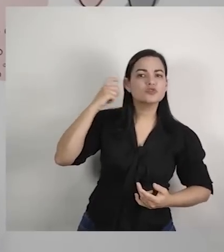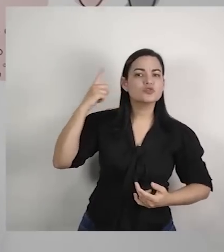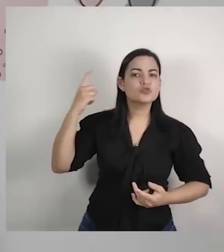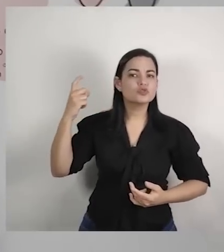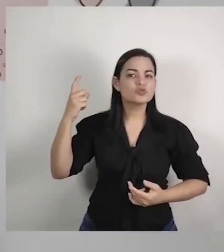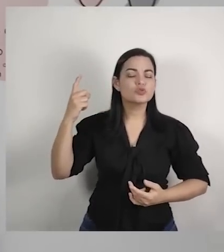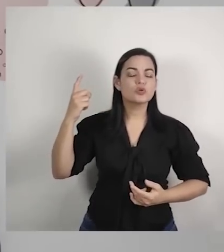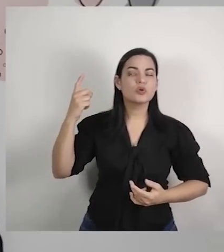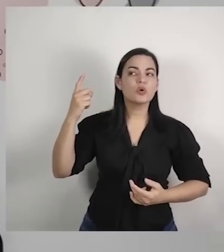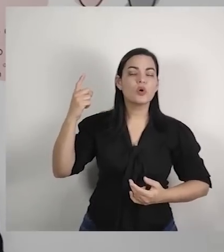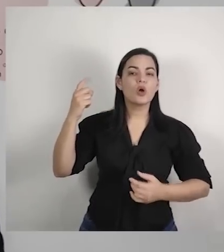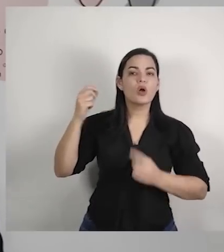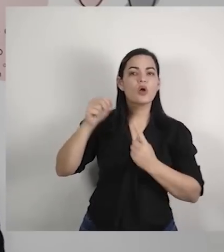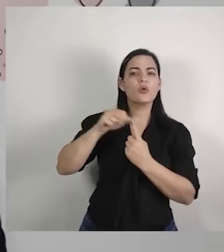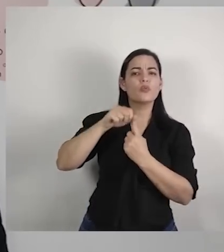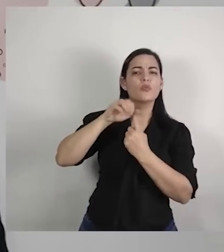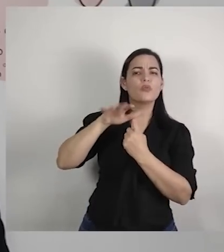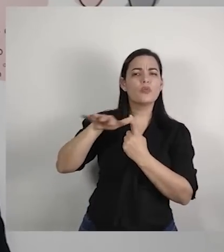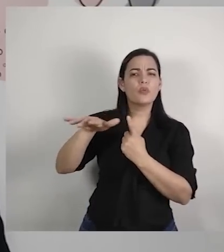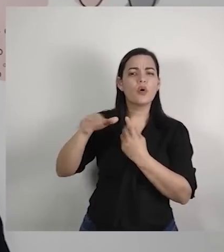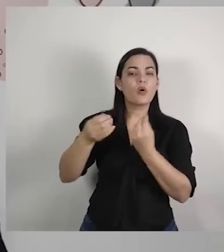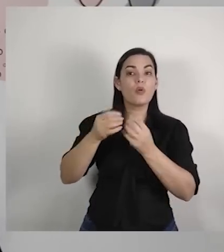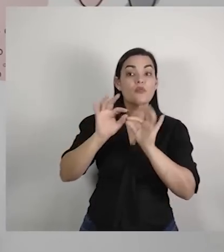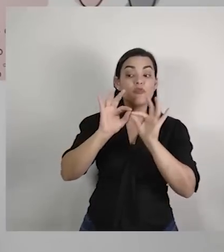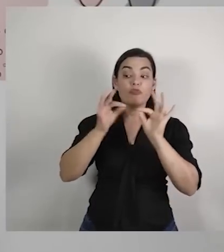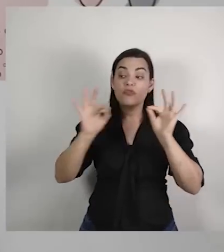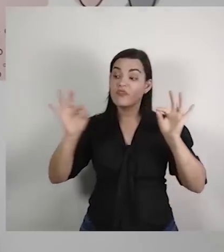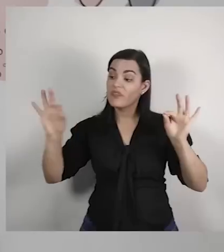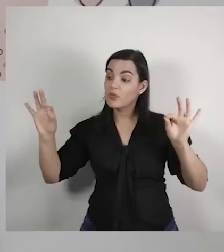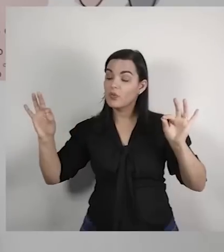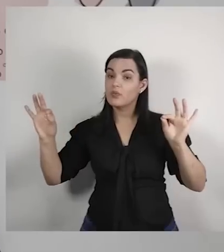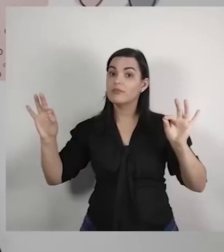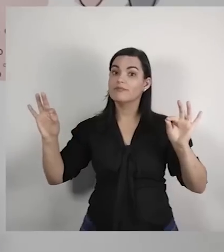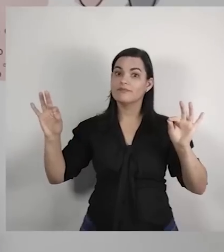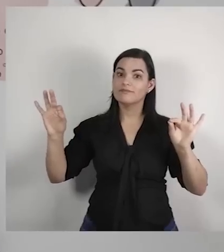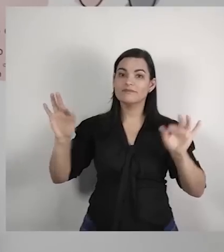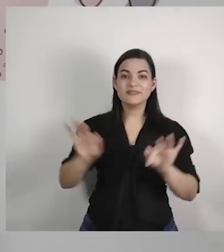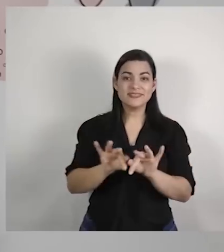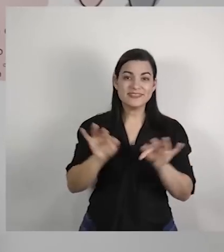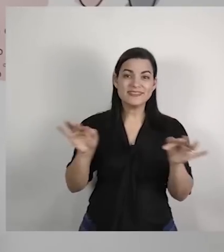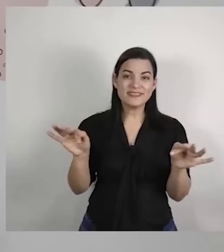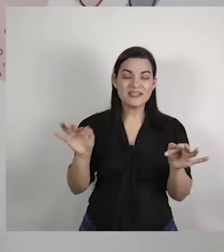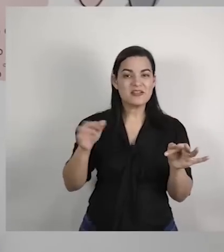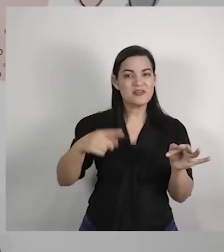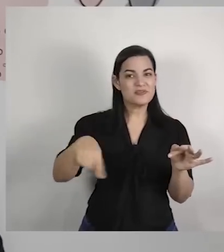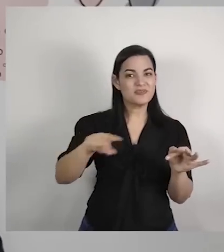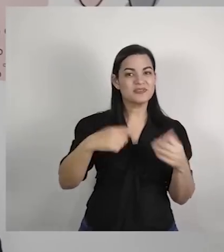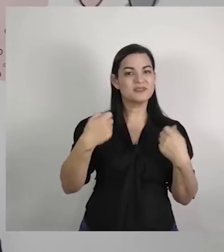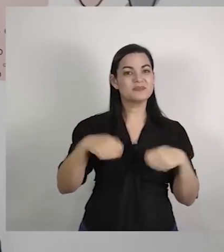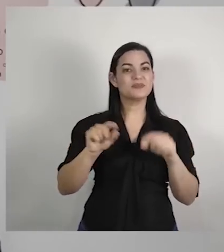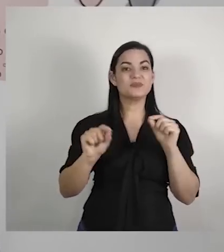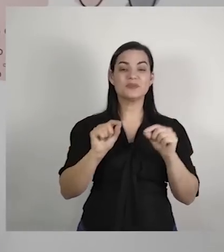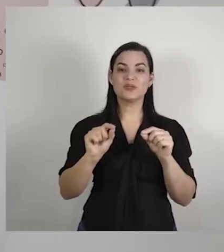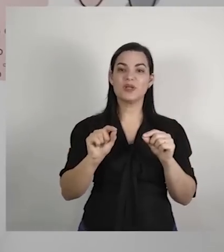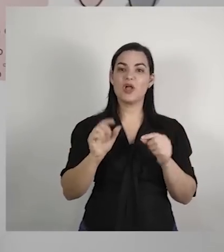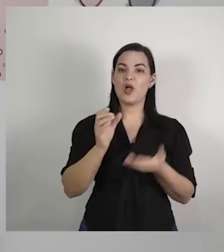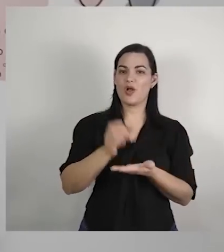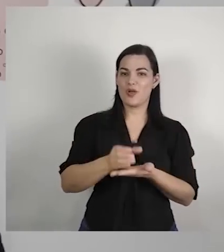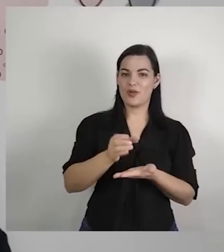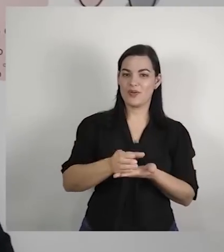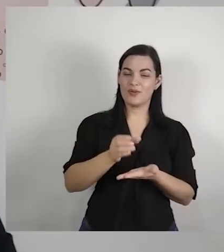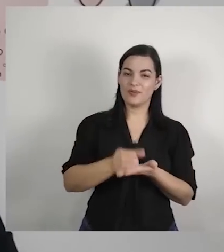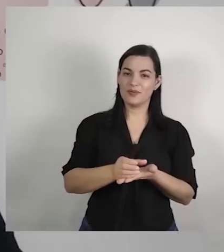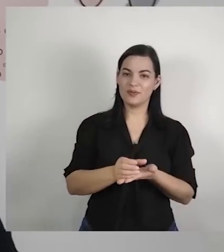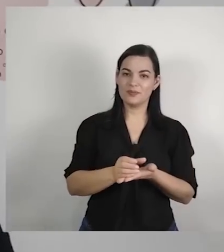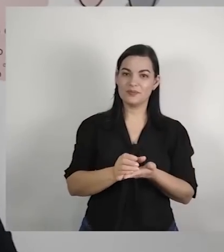som, ele consegue ser transmitido ao longo de um fio. E é uma proposta bem simples, tá? Vocês vão